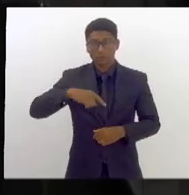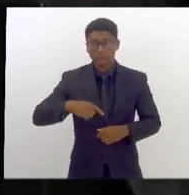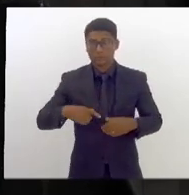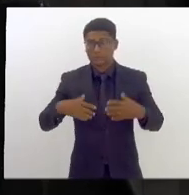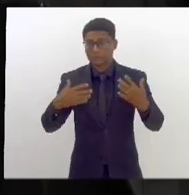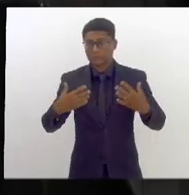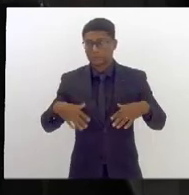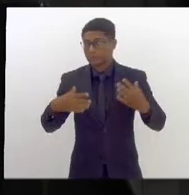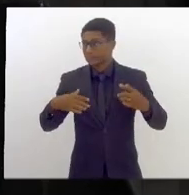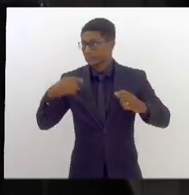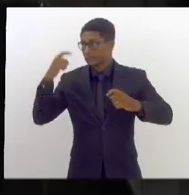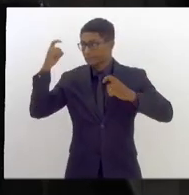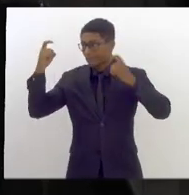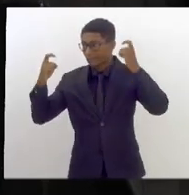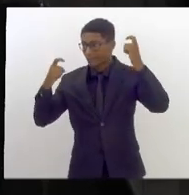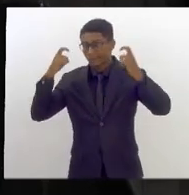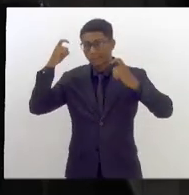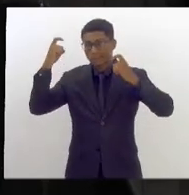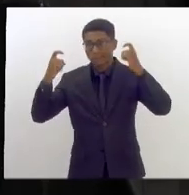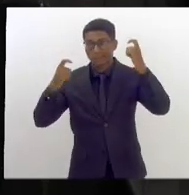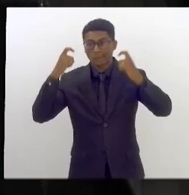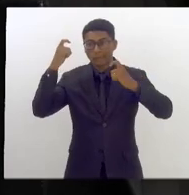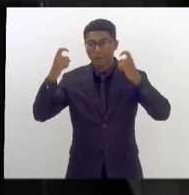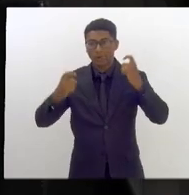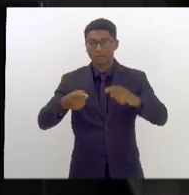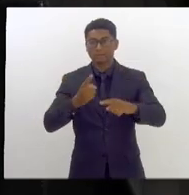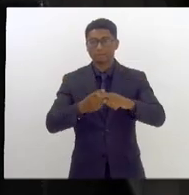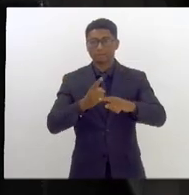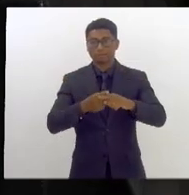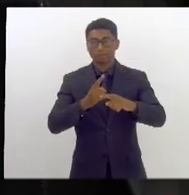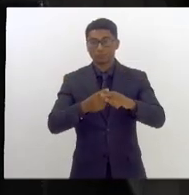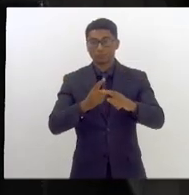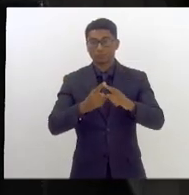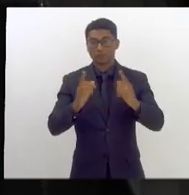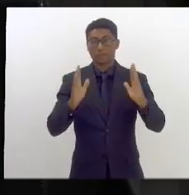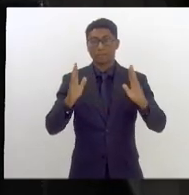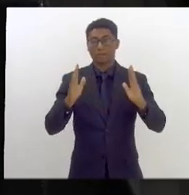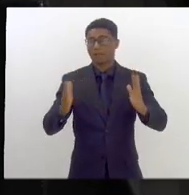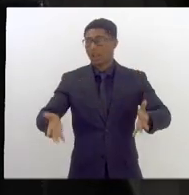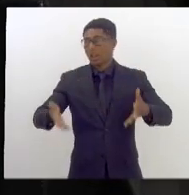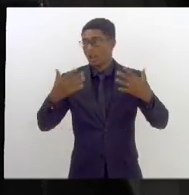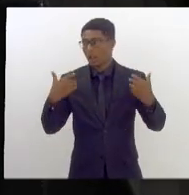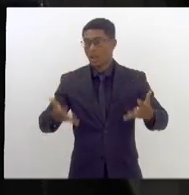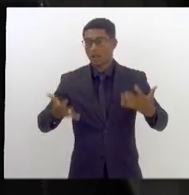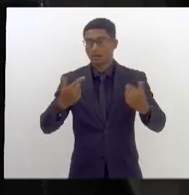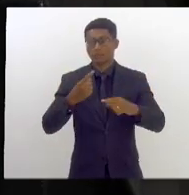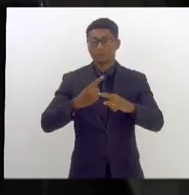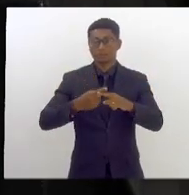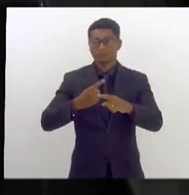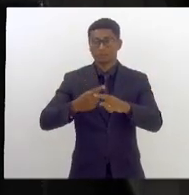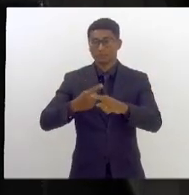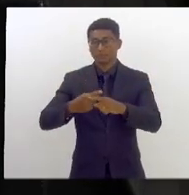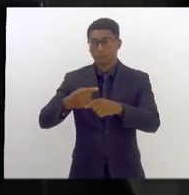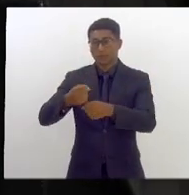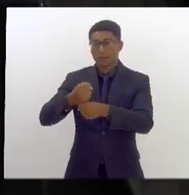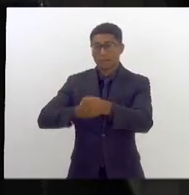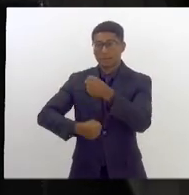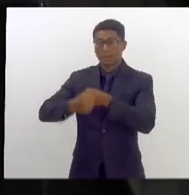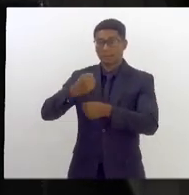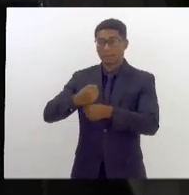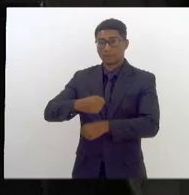com a chegada do verão porque no verão passado tivemos no estado do Rio de Janeiro